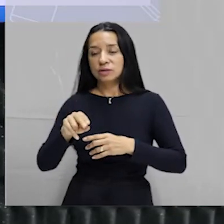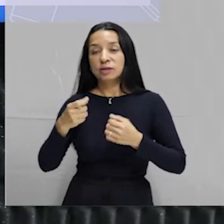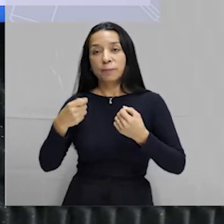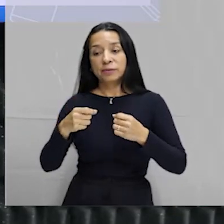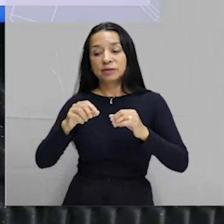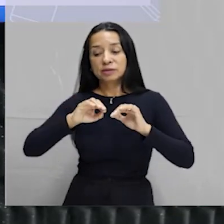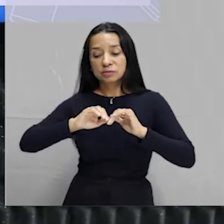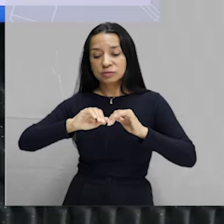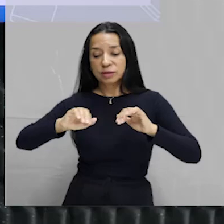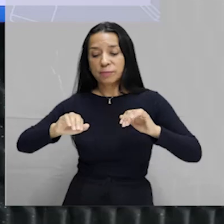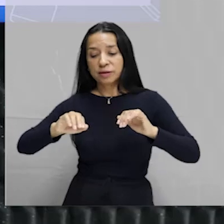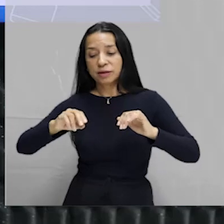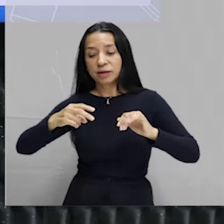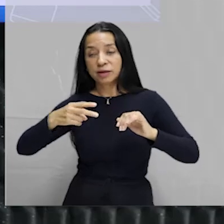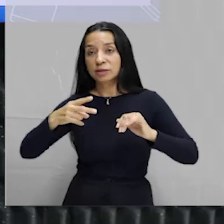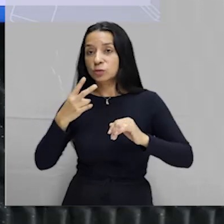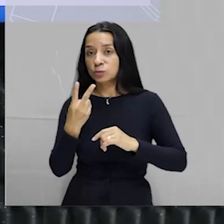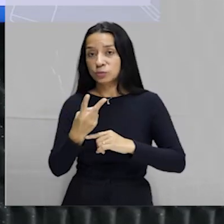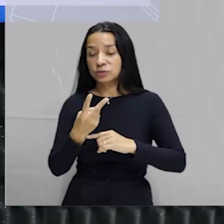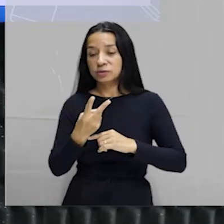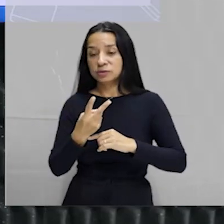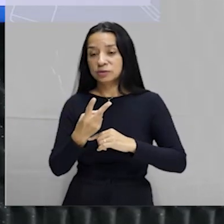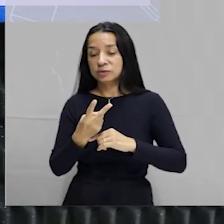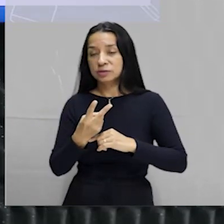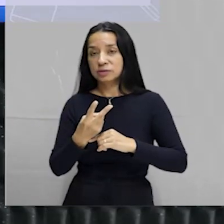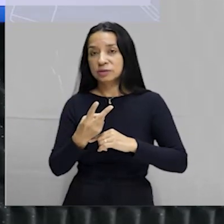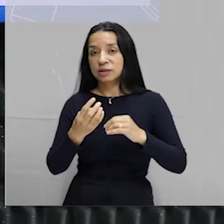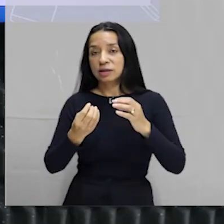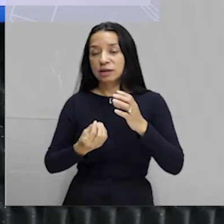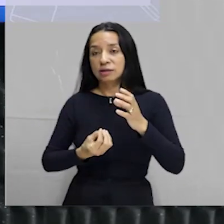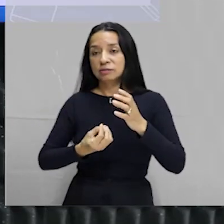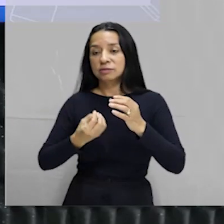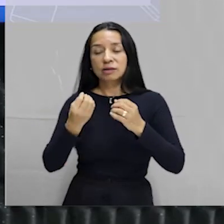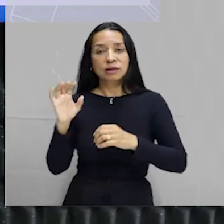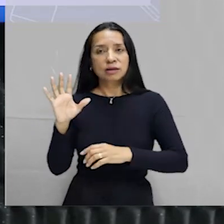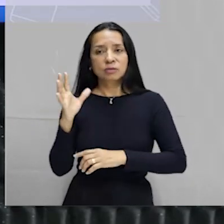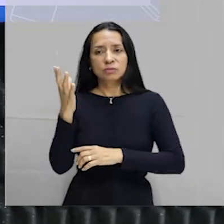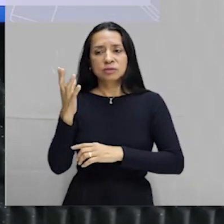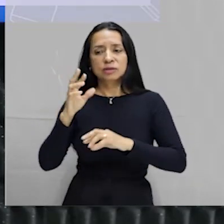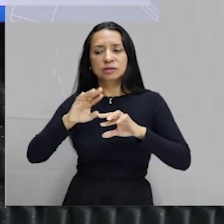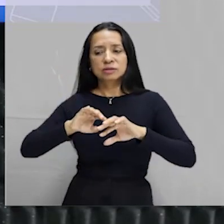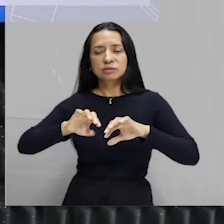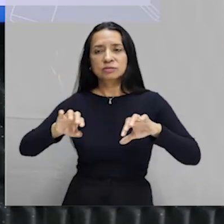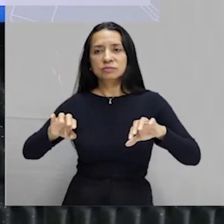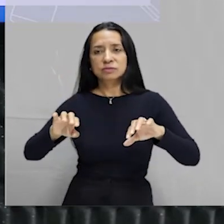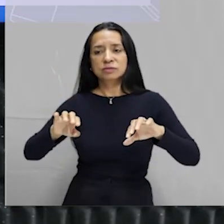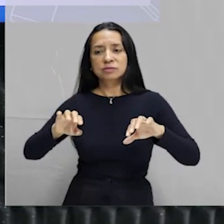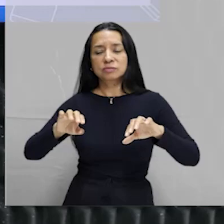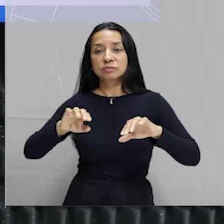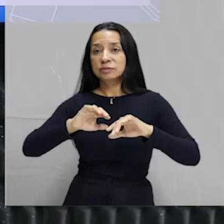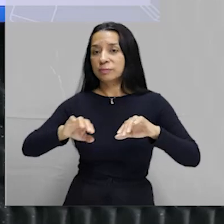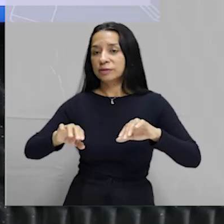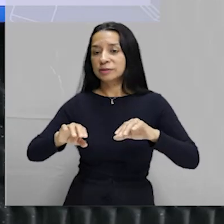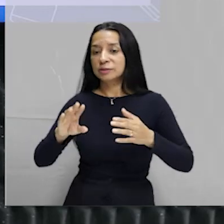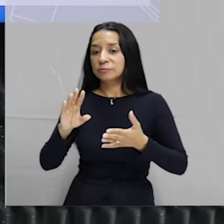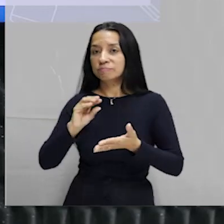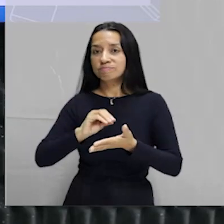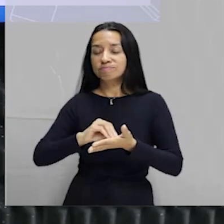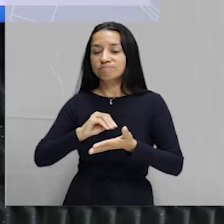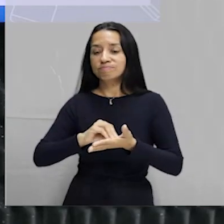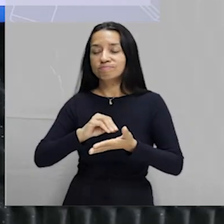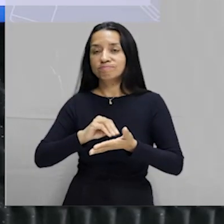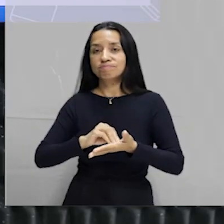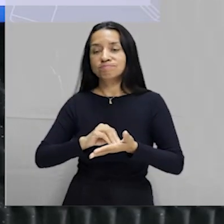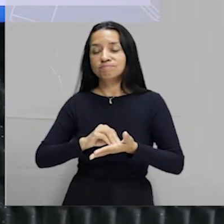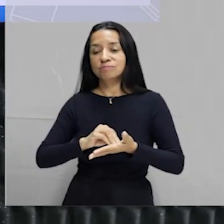dois. Então, na hora em que foi ocorrer essa divisão, essa separação ela não foi completa. E aí,